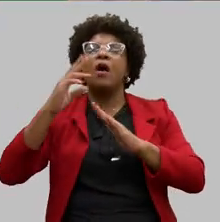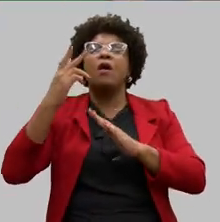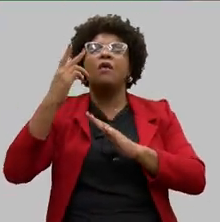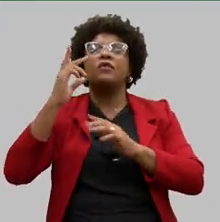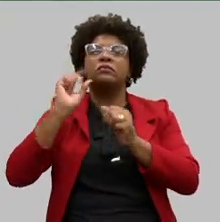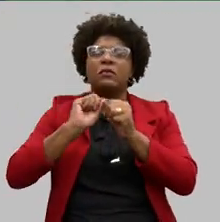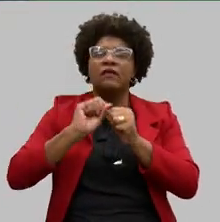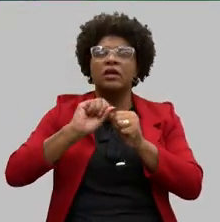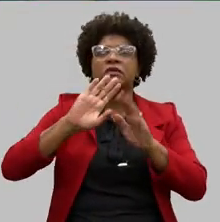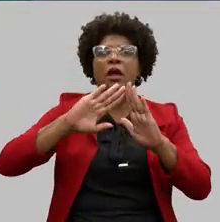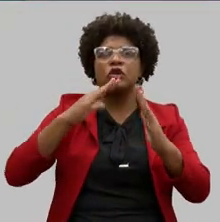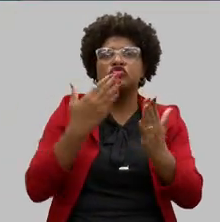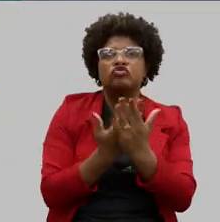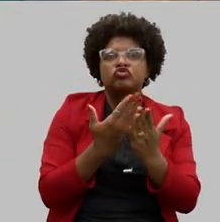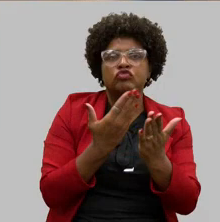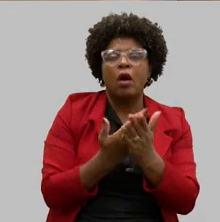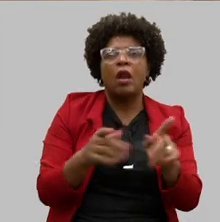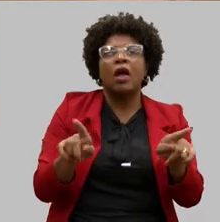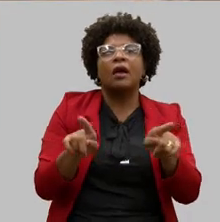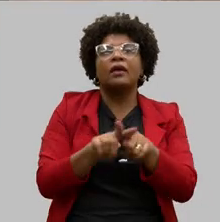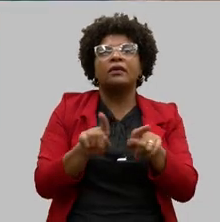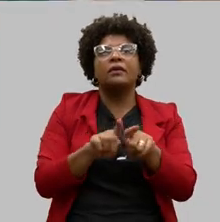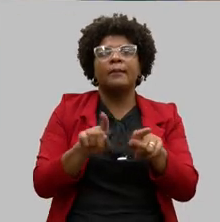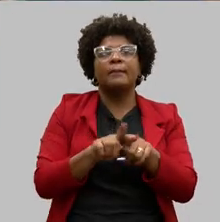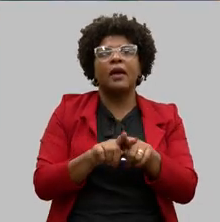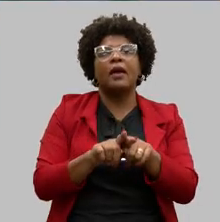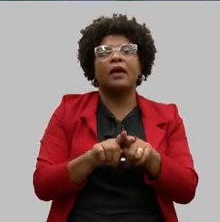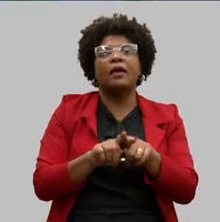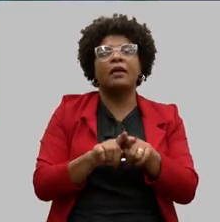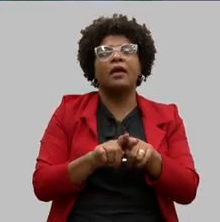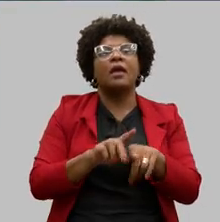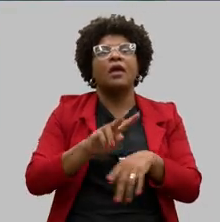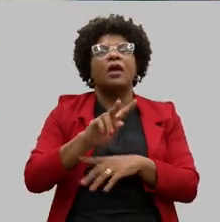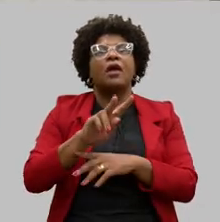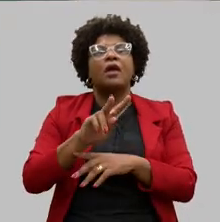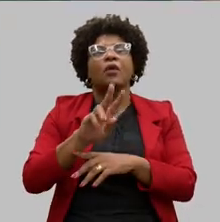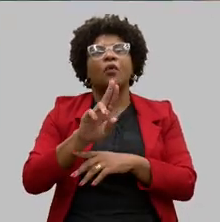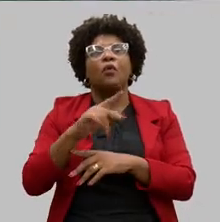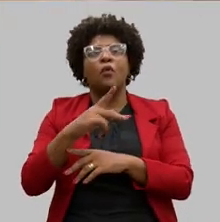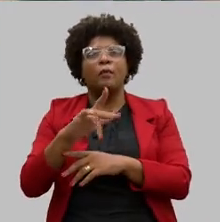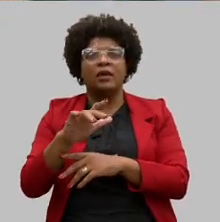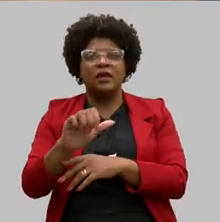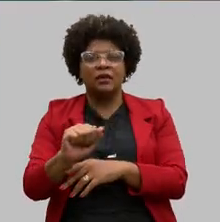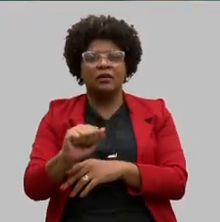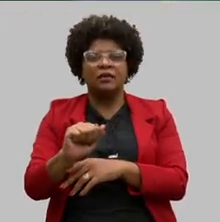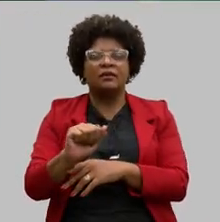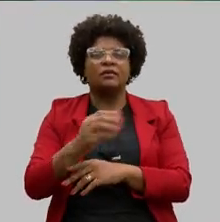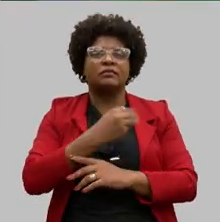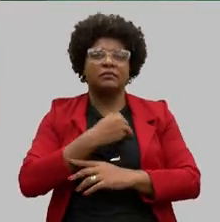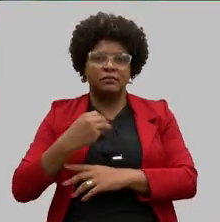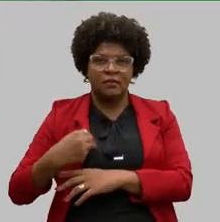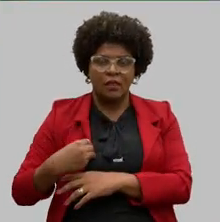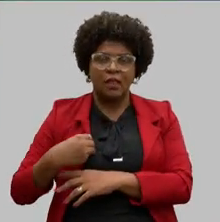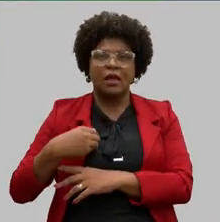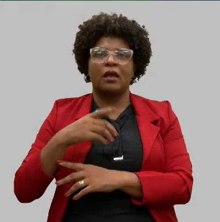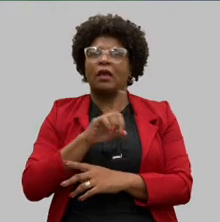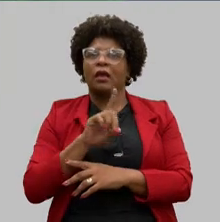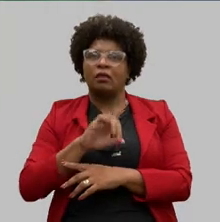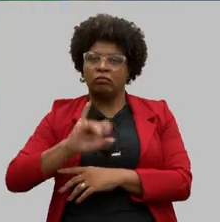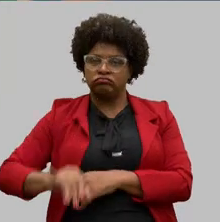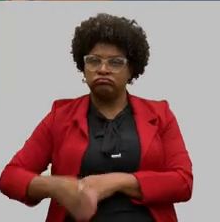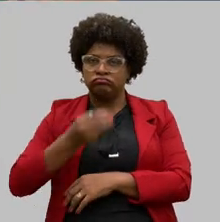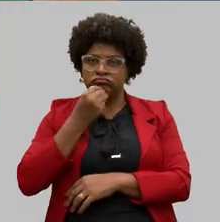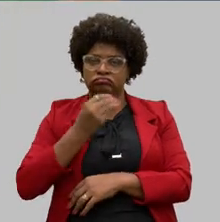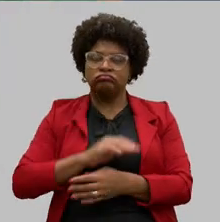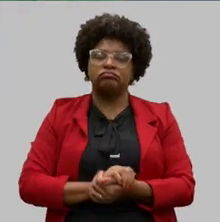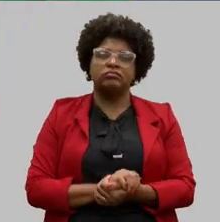unidades básicas de saúde que o Estado faz aos municípios a doação de áreas não aproveitadas projeto de